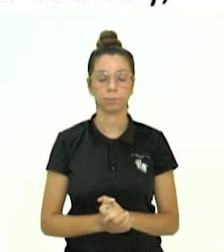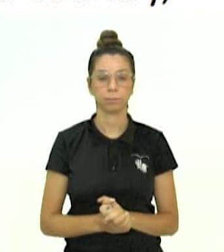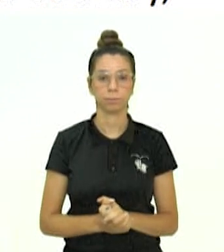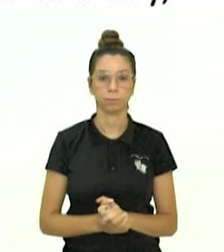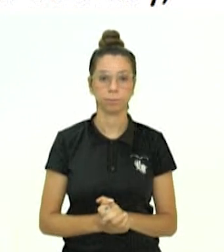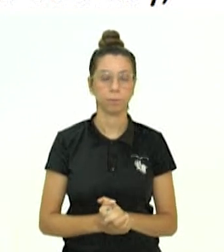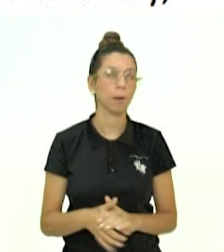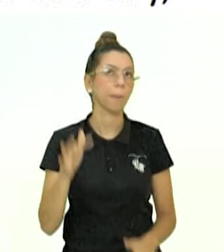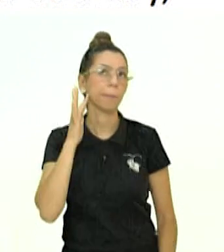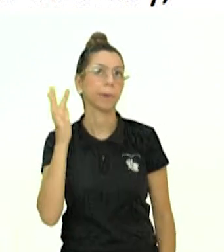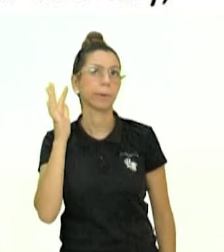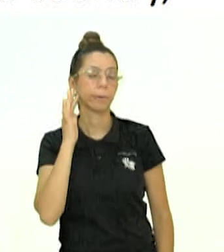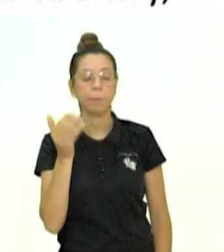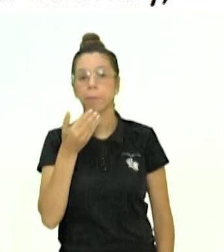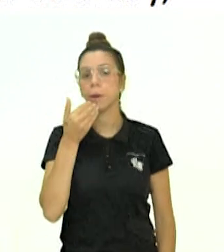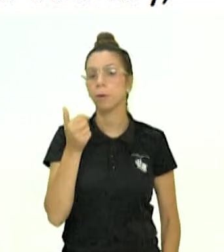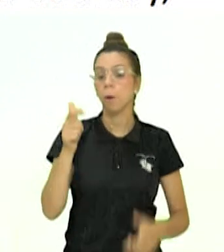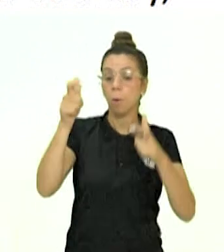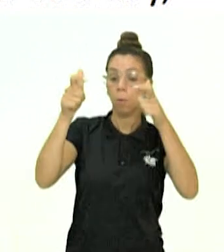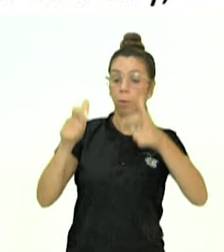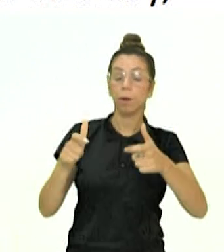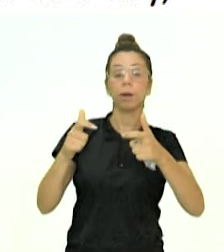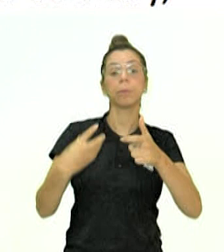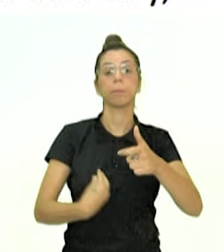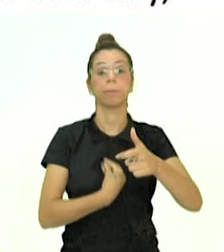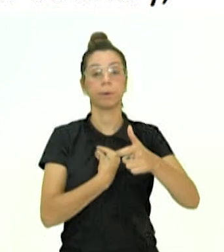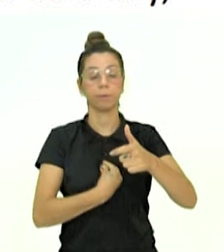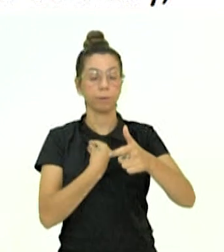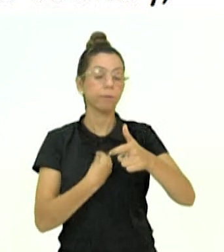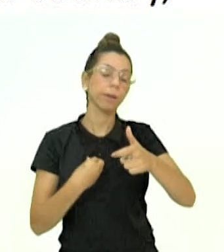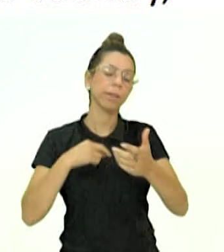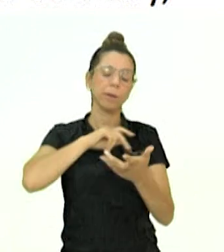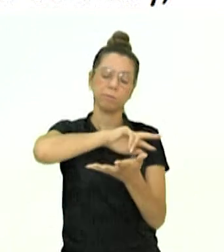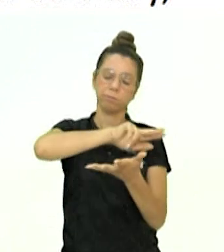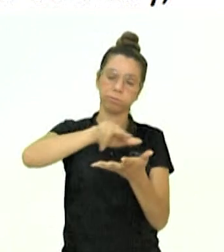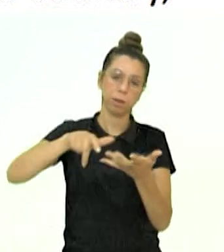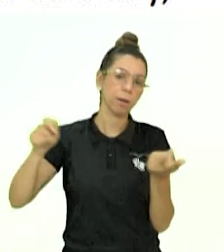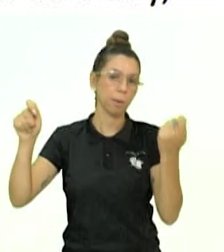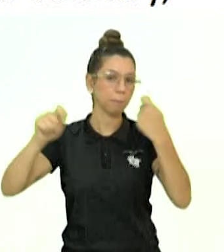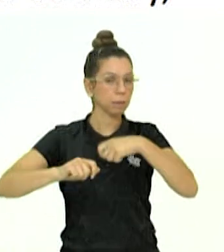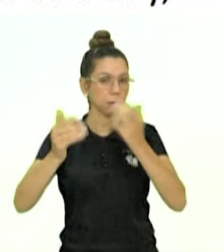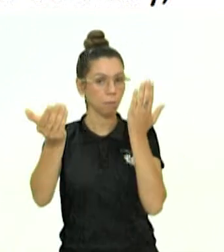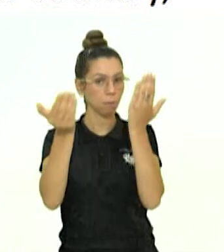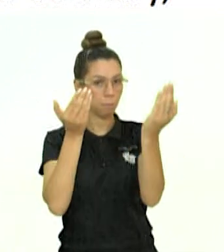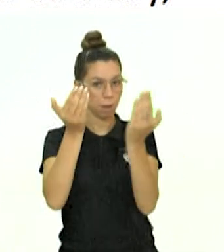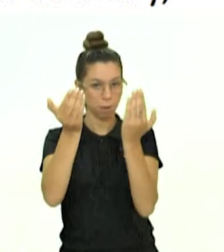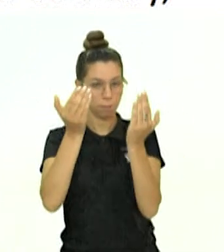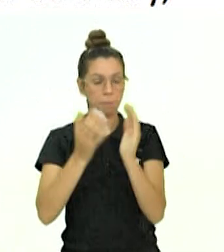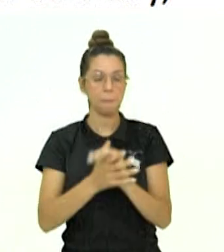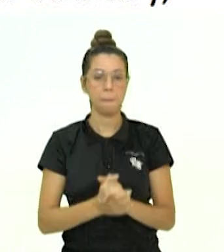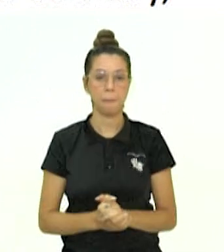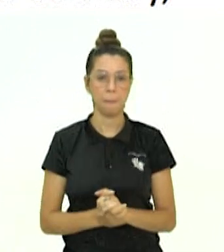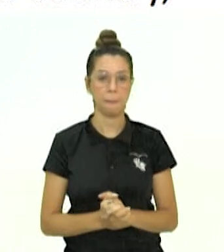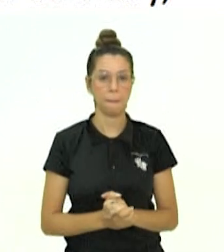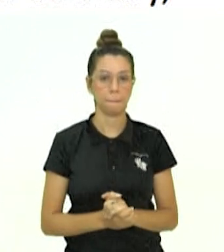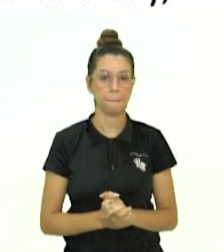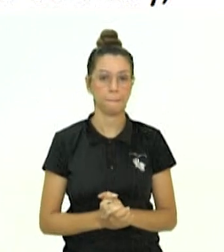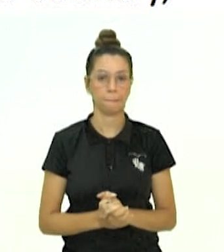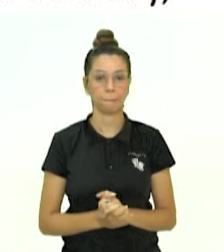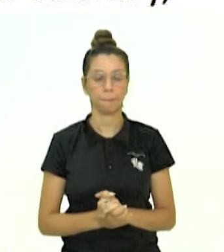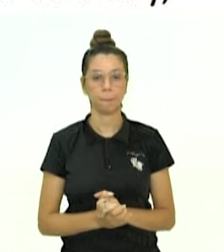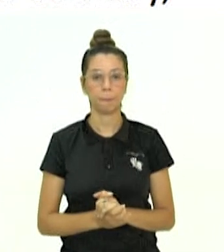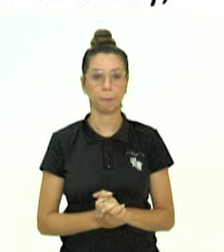lugar para se morar, tem muitas coisas que você precisa levar em consideração. Living in the country, for example, may be cheaper